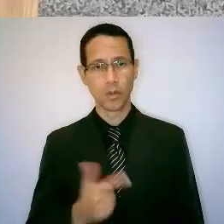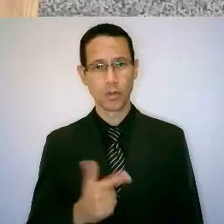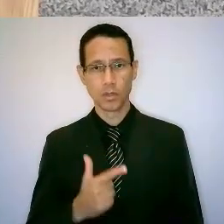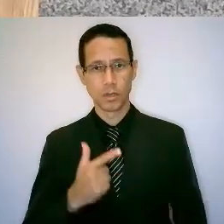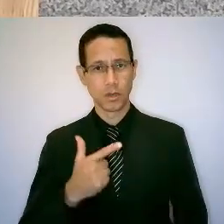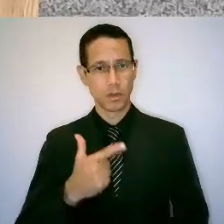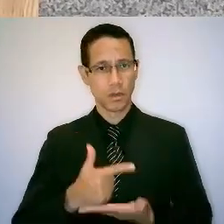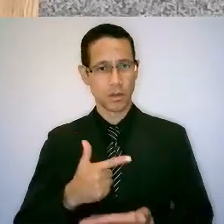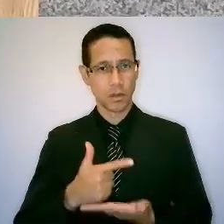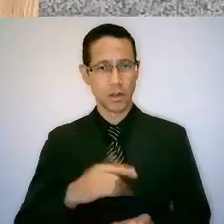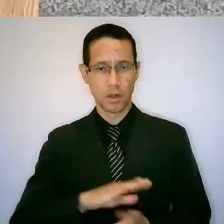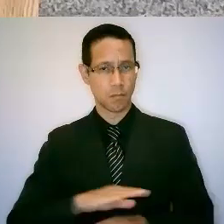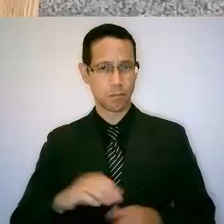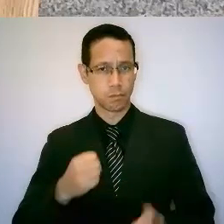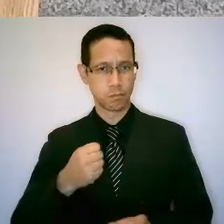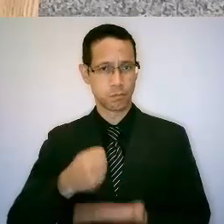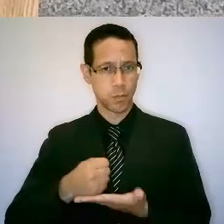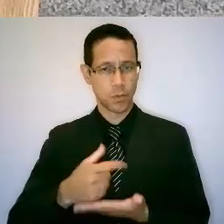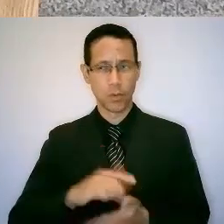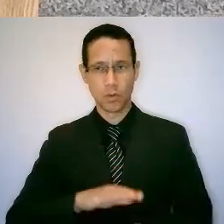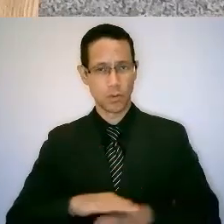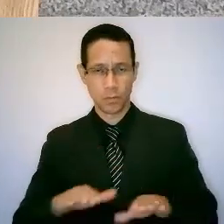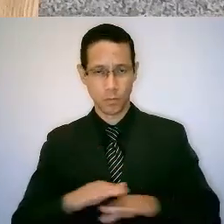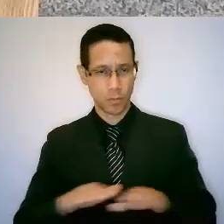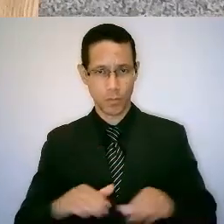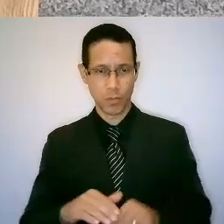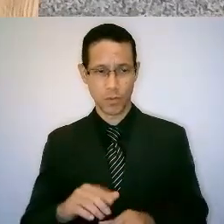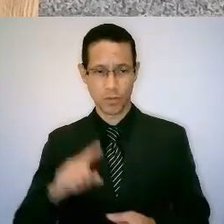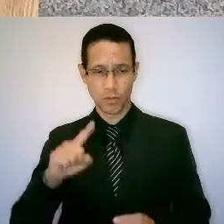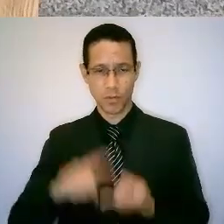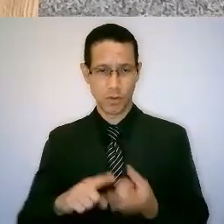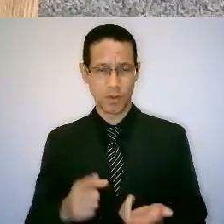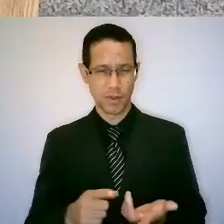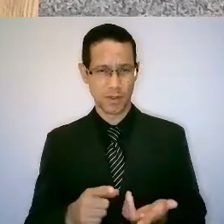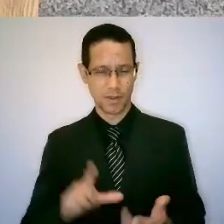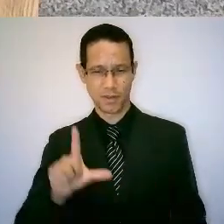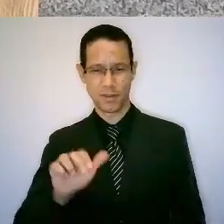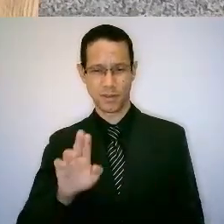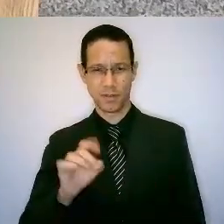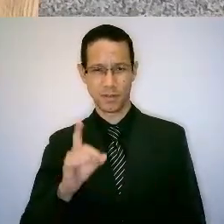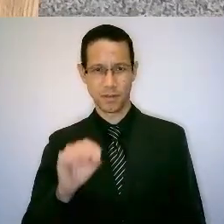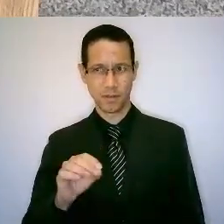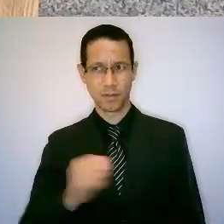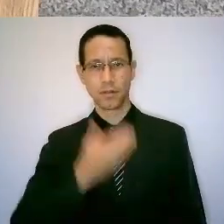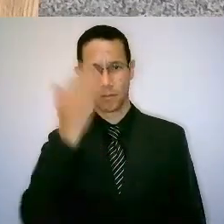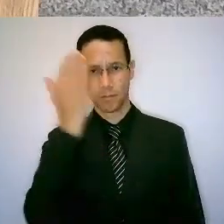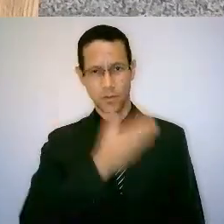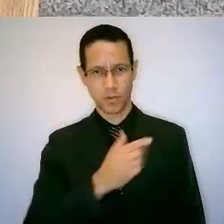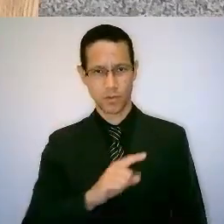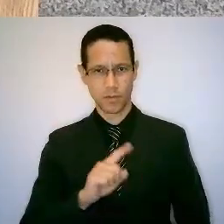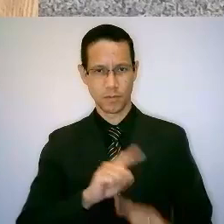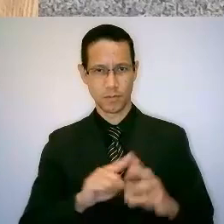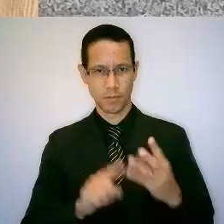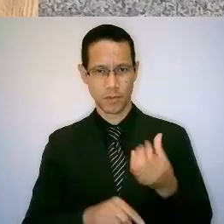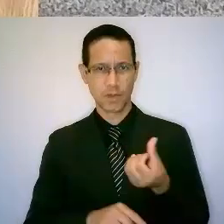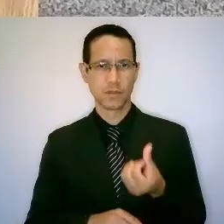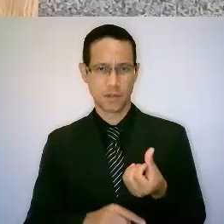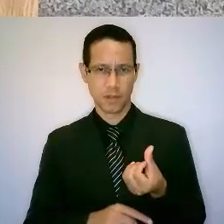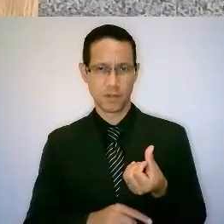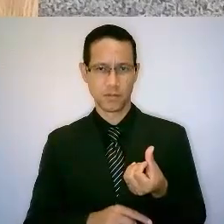o laudo cadavérico indica Possivelmente disparos contra a vítima fatal